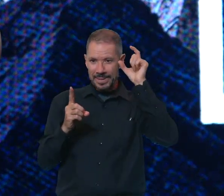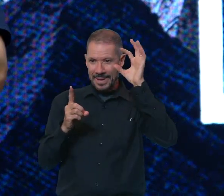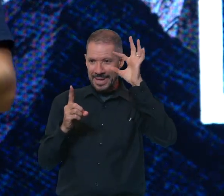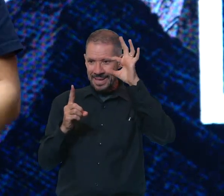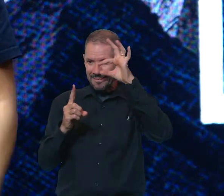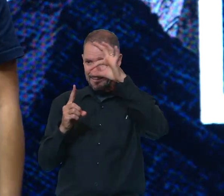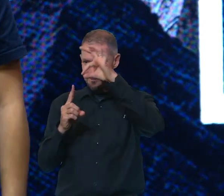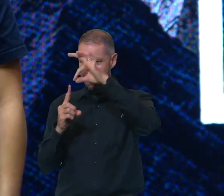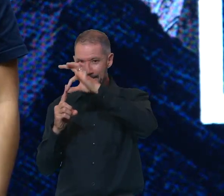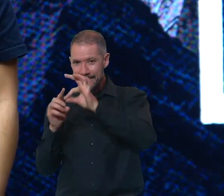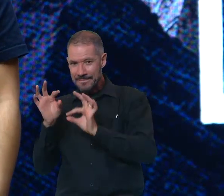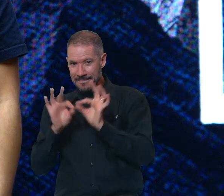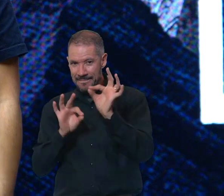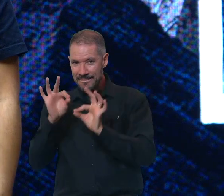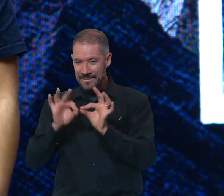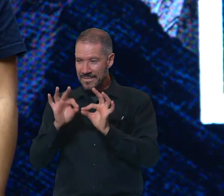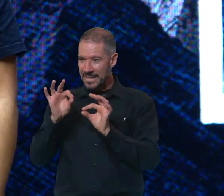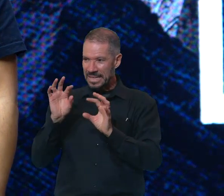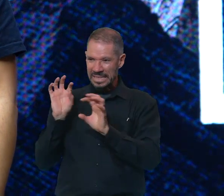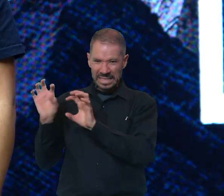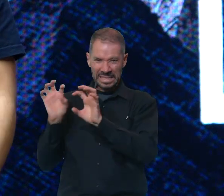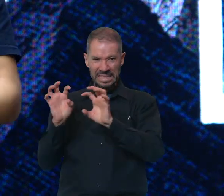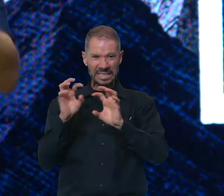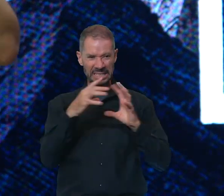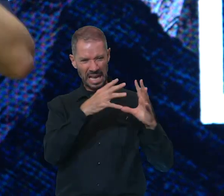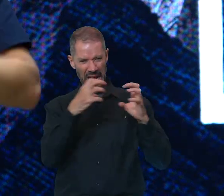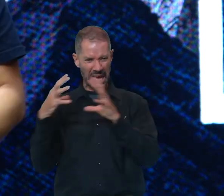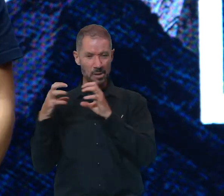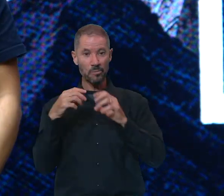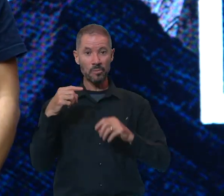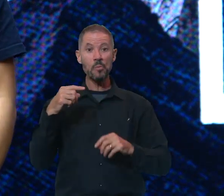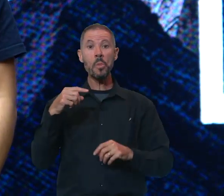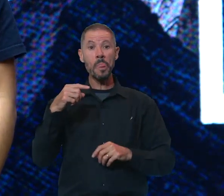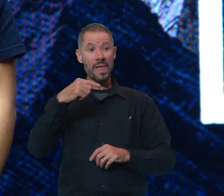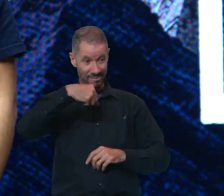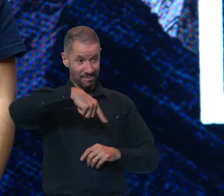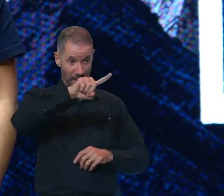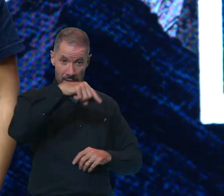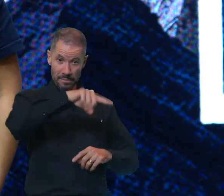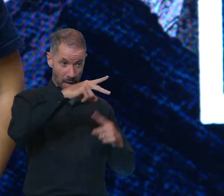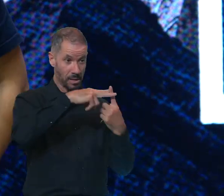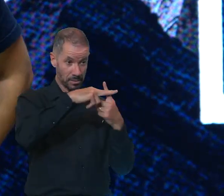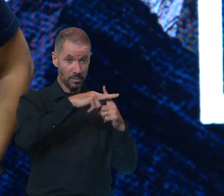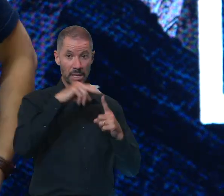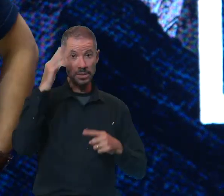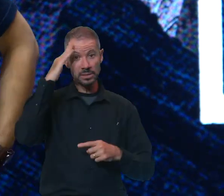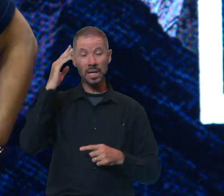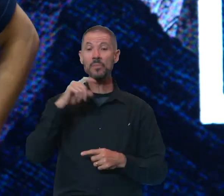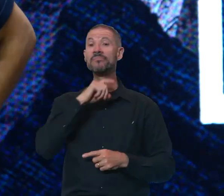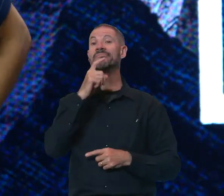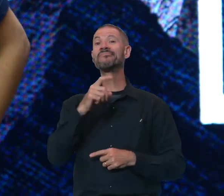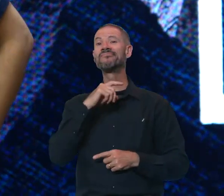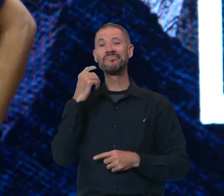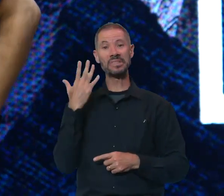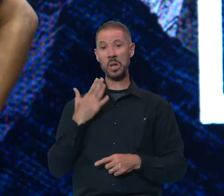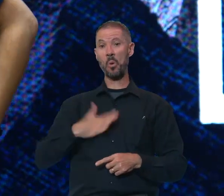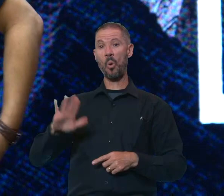afastar os irmãos. Meu irmão, vai lá resolver. Sabe quem não gosta de resolver